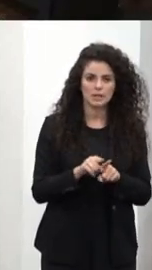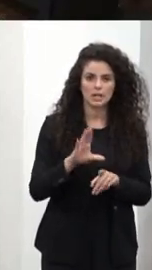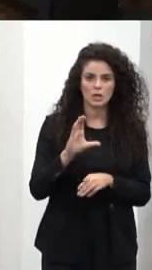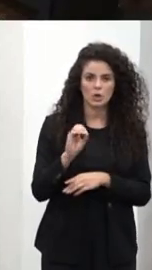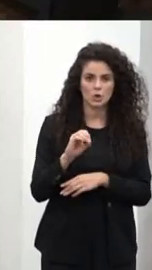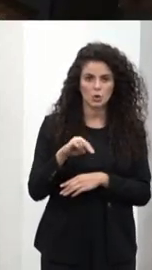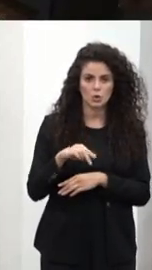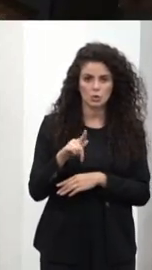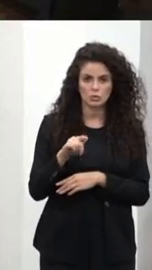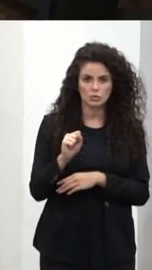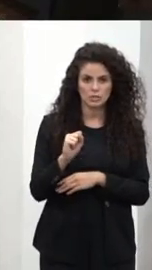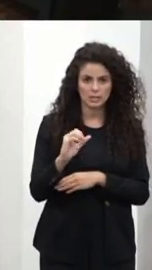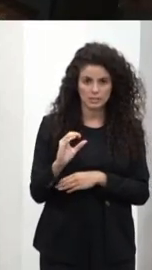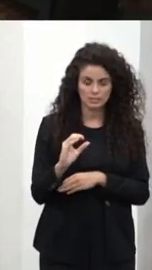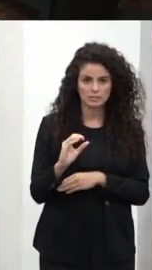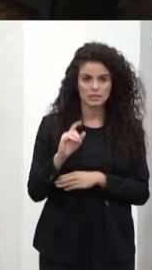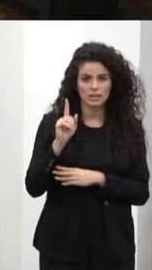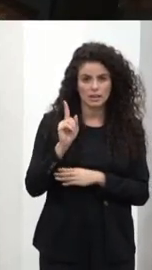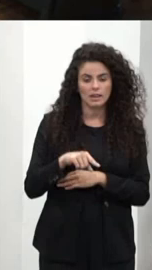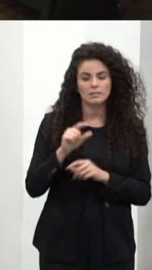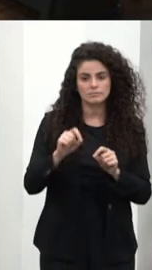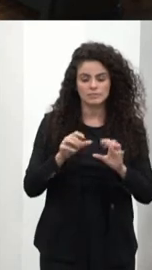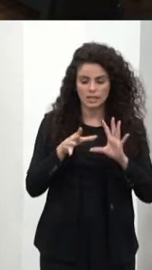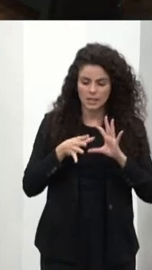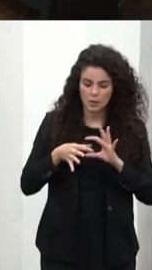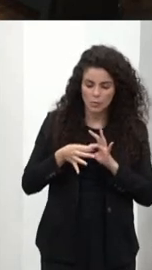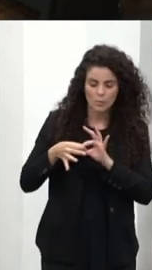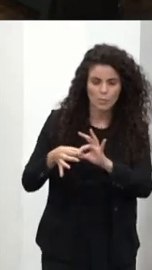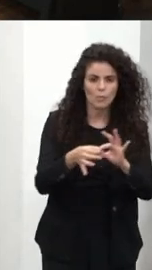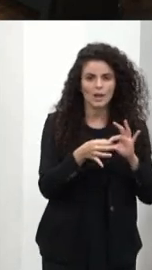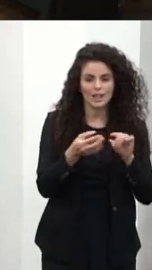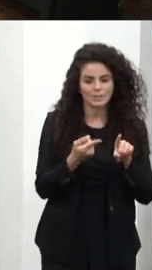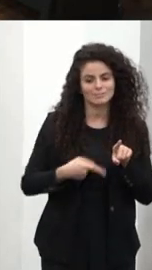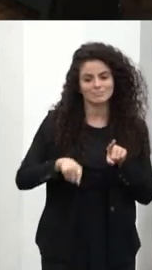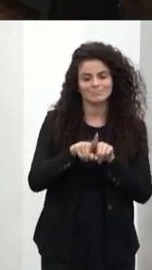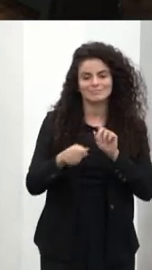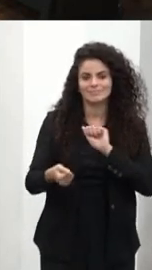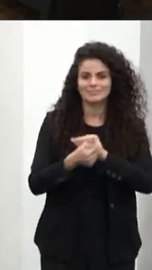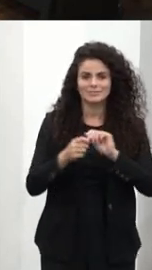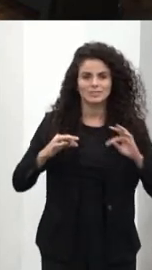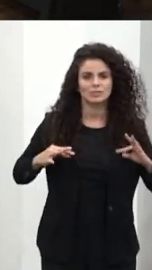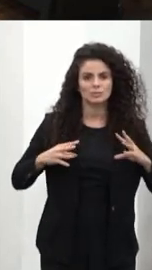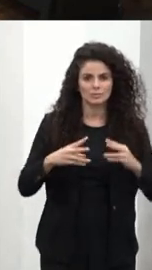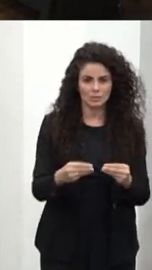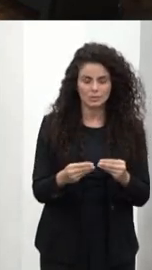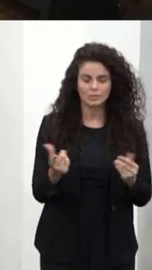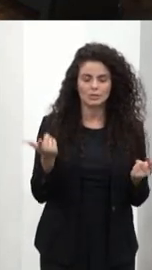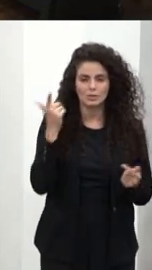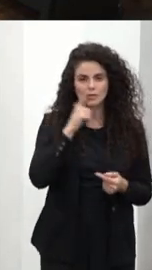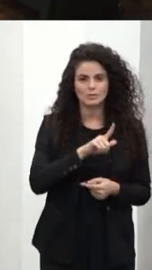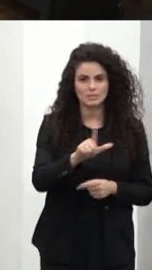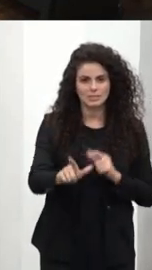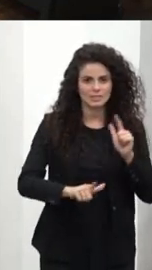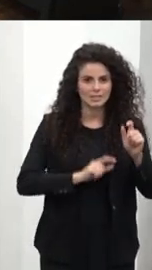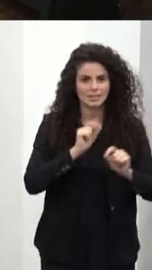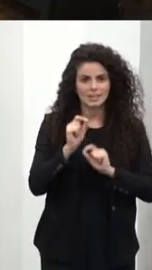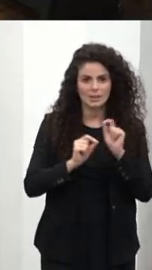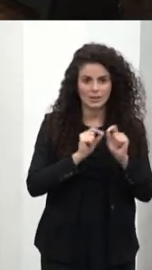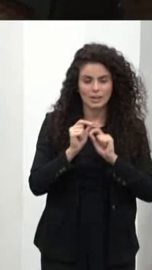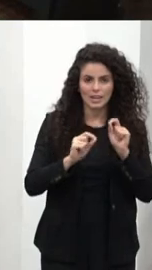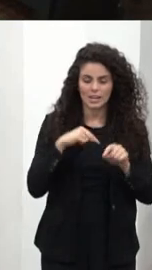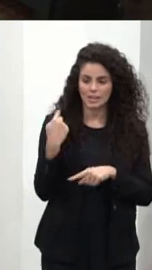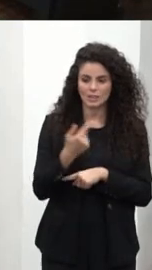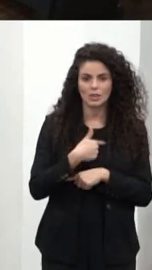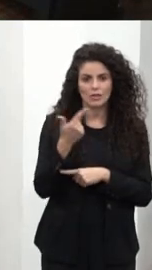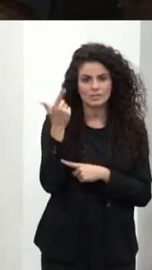para ser um elo de colaborativo de ligação para que seja efetivado essa política da